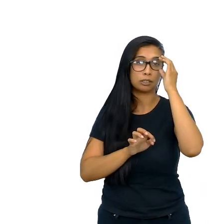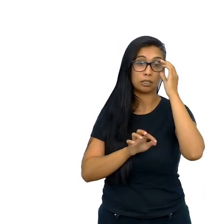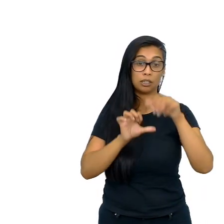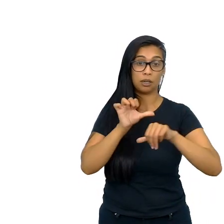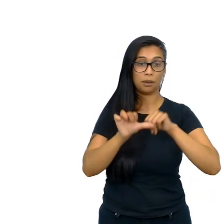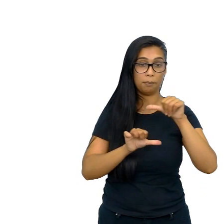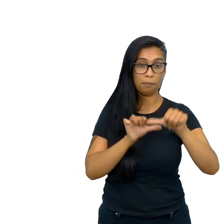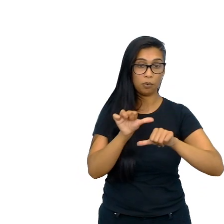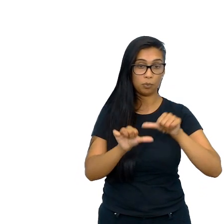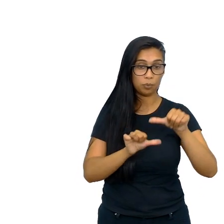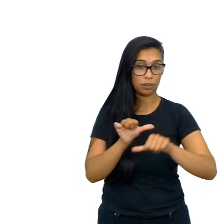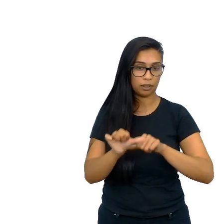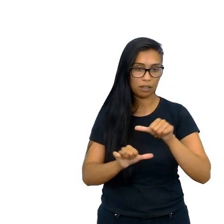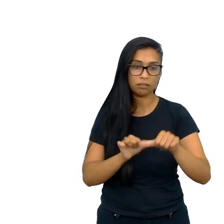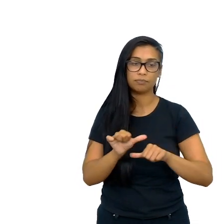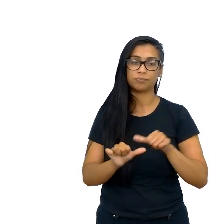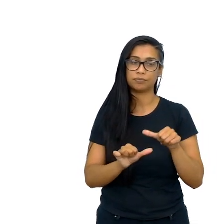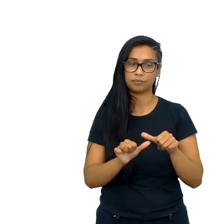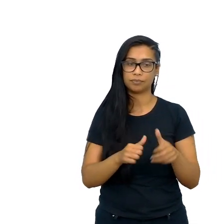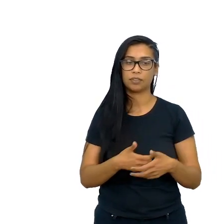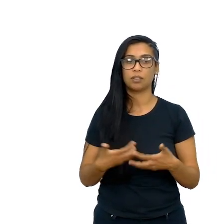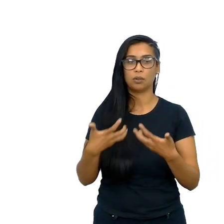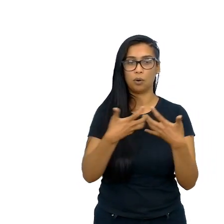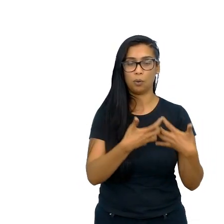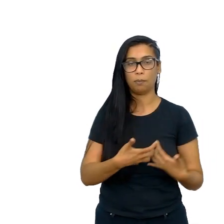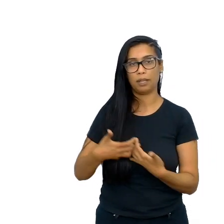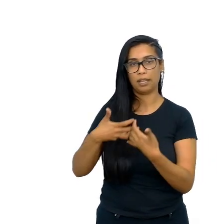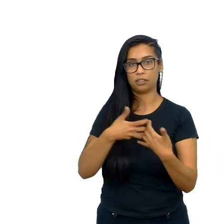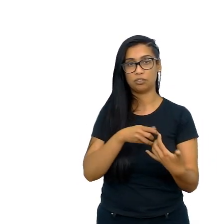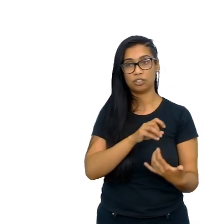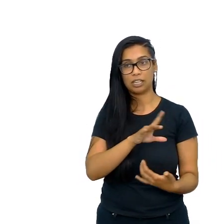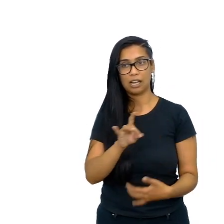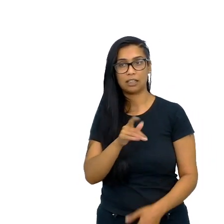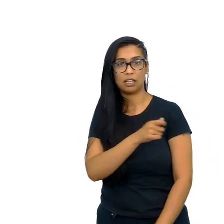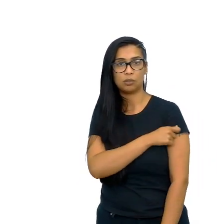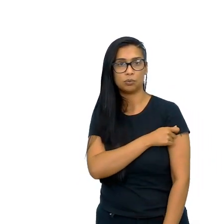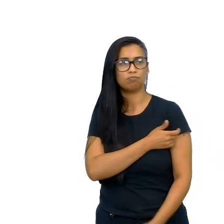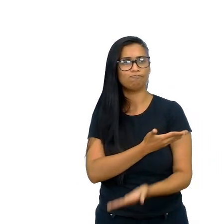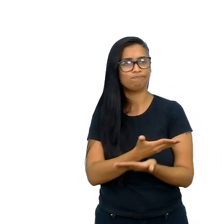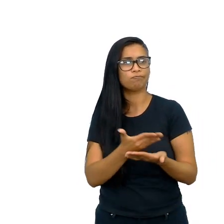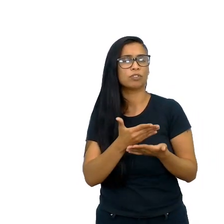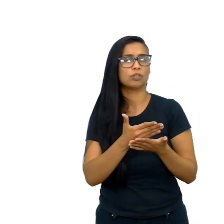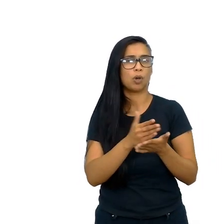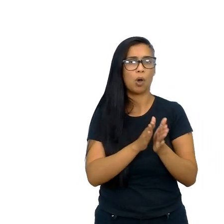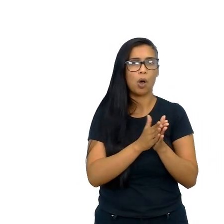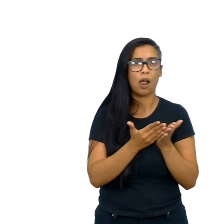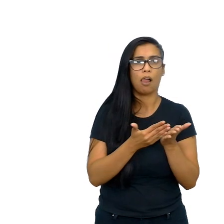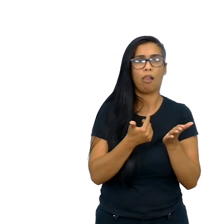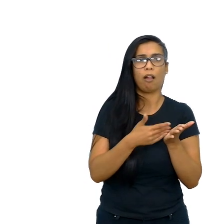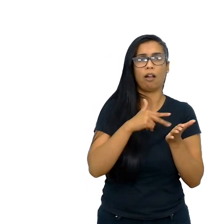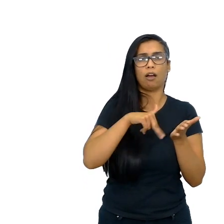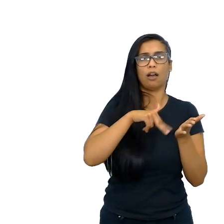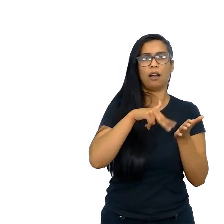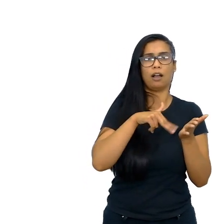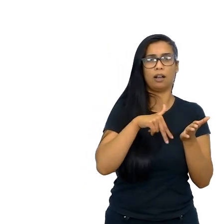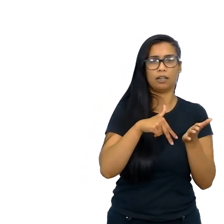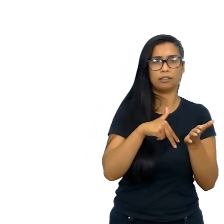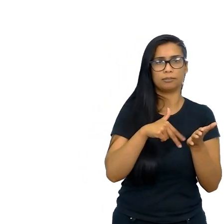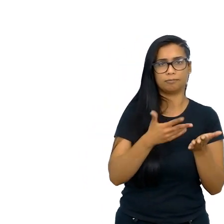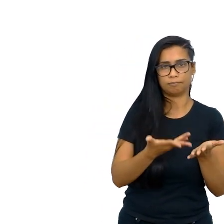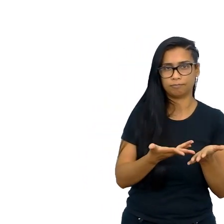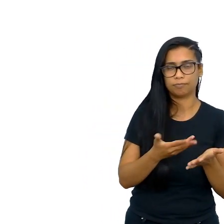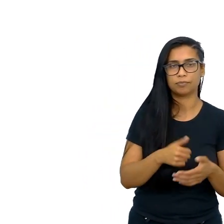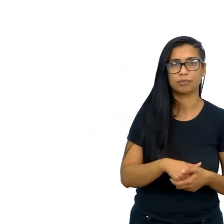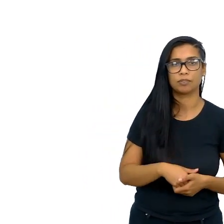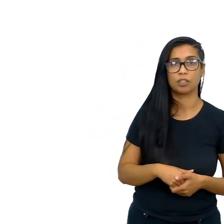pensando nos períodos mais extensos e complexos para leitores iniciantes, que controlam aí o ritmo da leitura. Quando nós